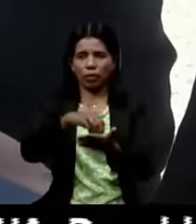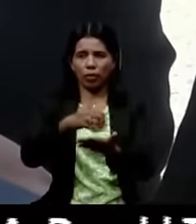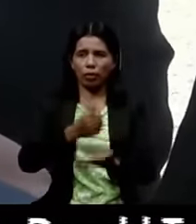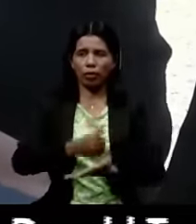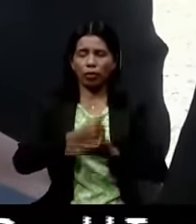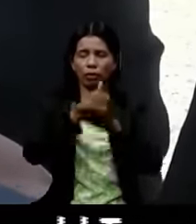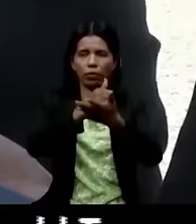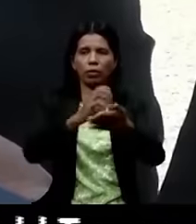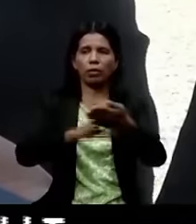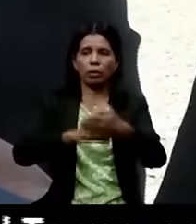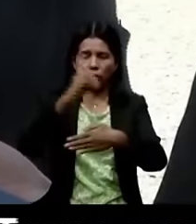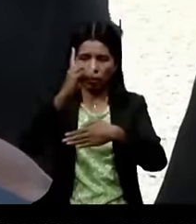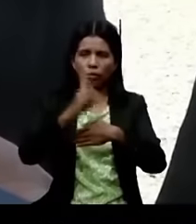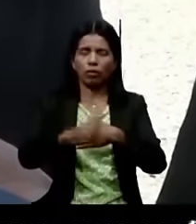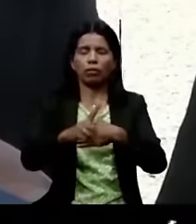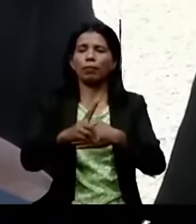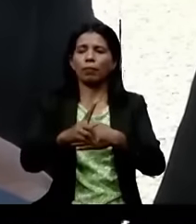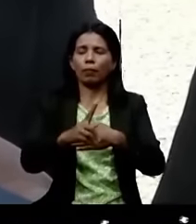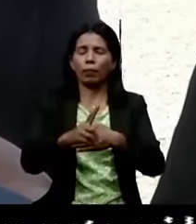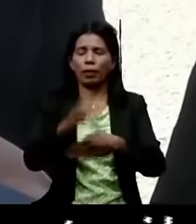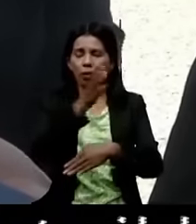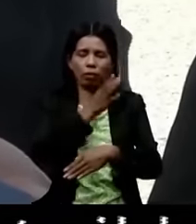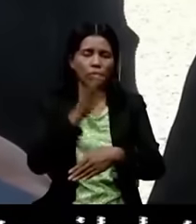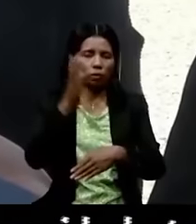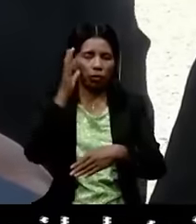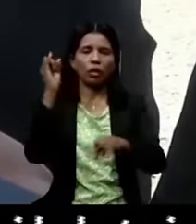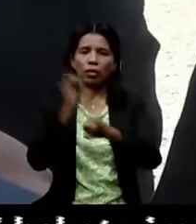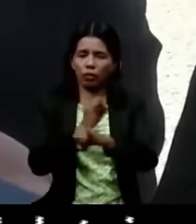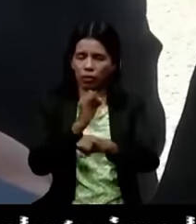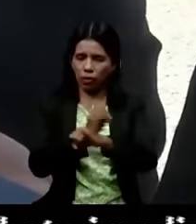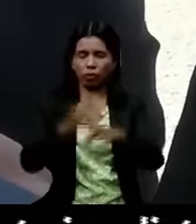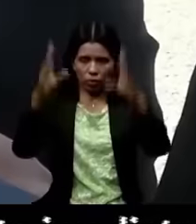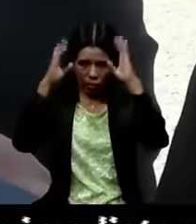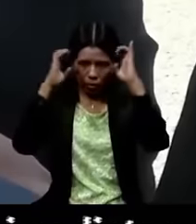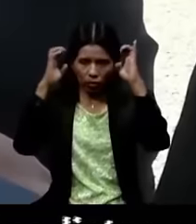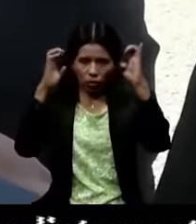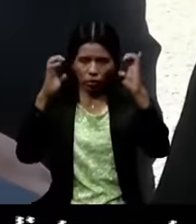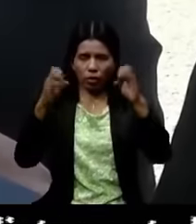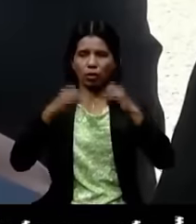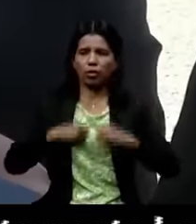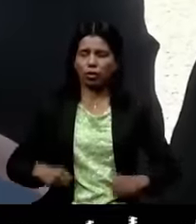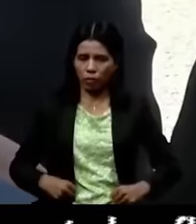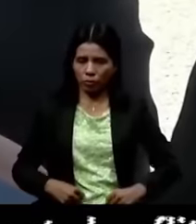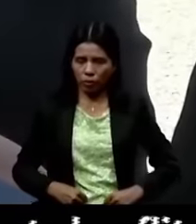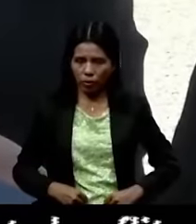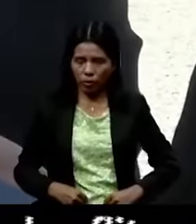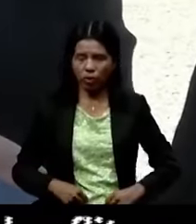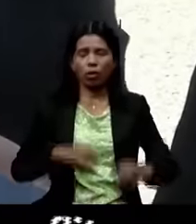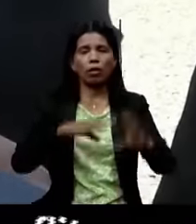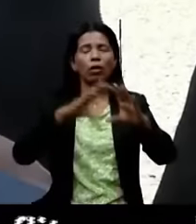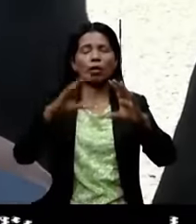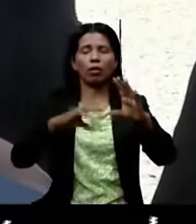ajuda a desenvolvimento do setor agricultura, indústria, educação, saúde,